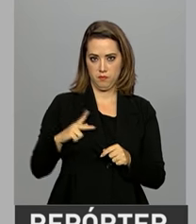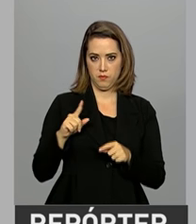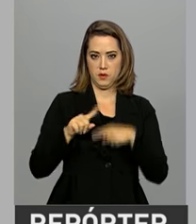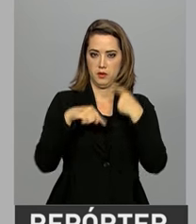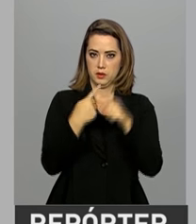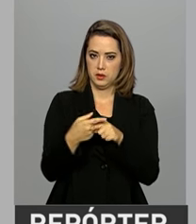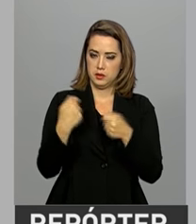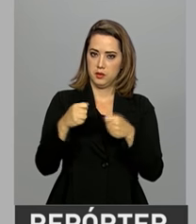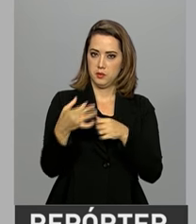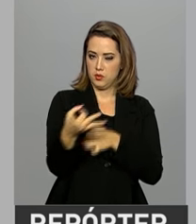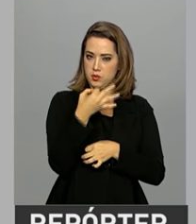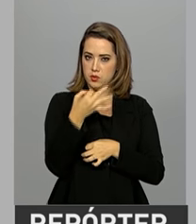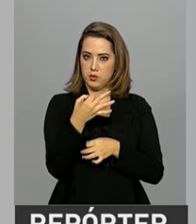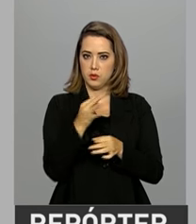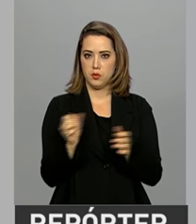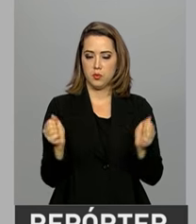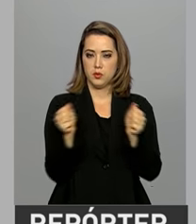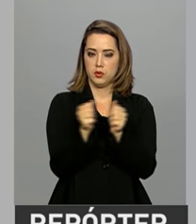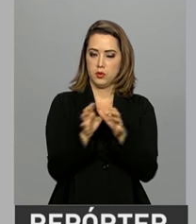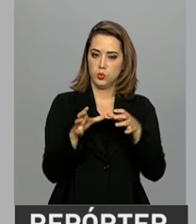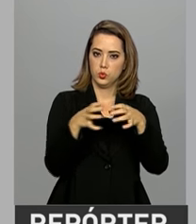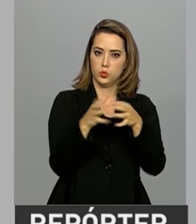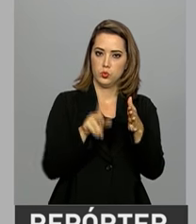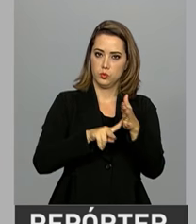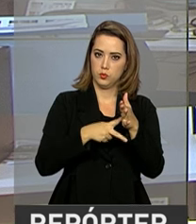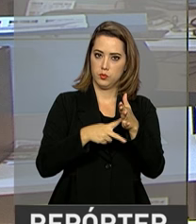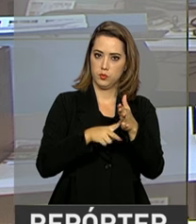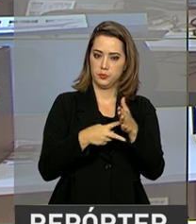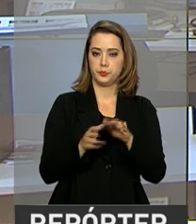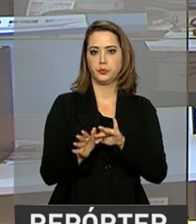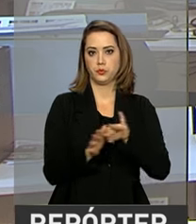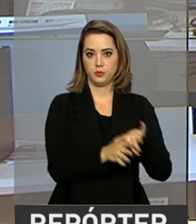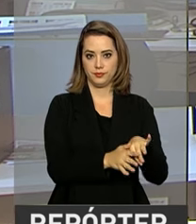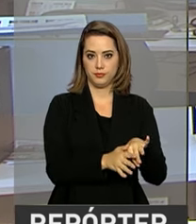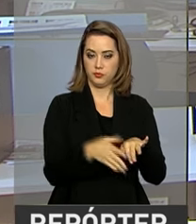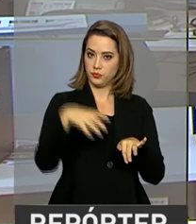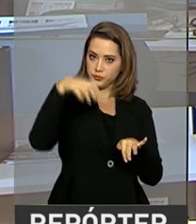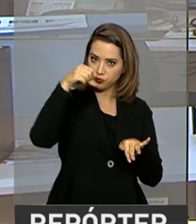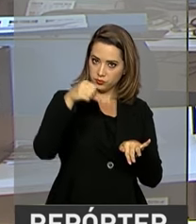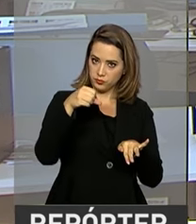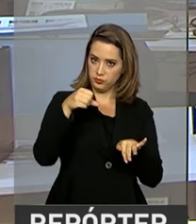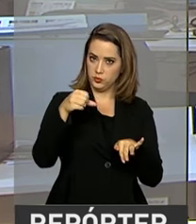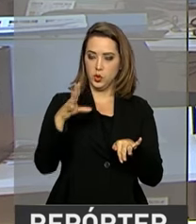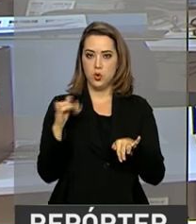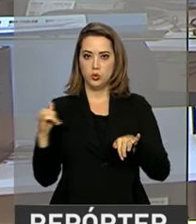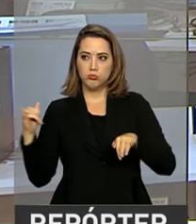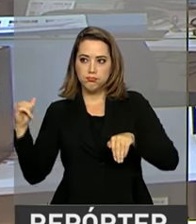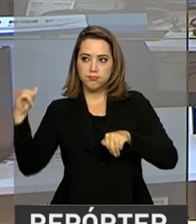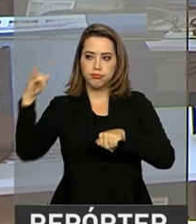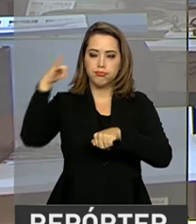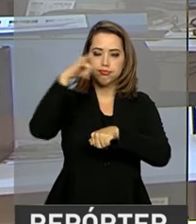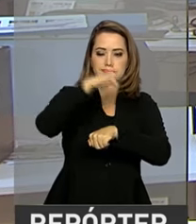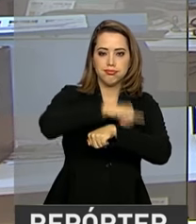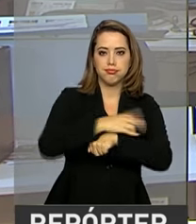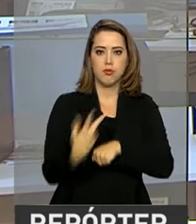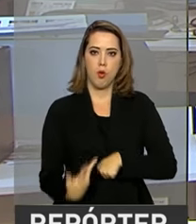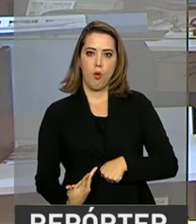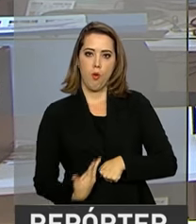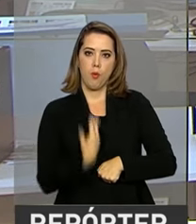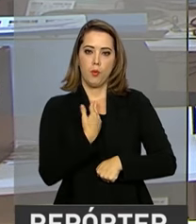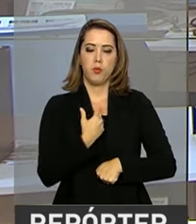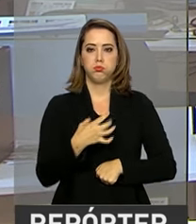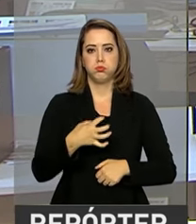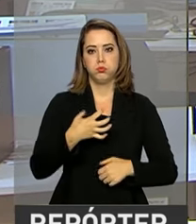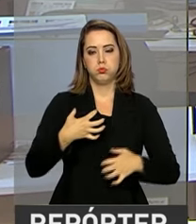as sugestões das centrais sindicais nove missões de transporte de órgãos para transplantes foram